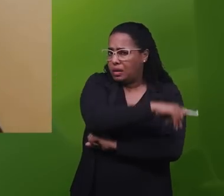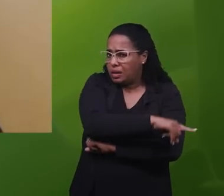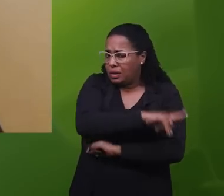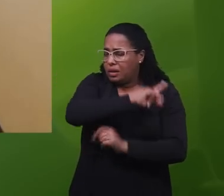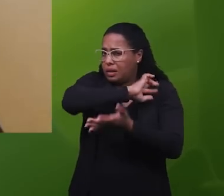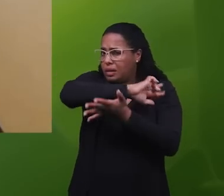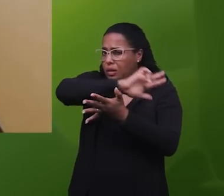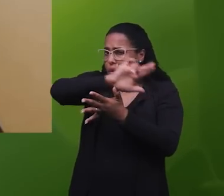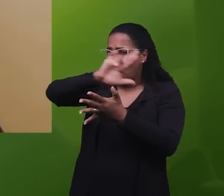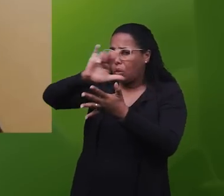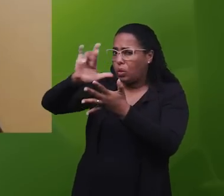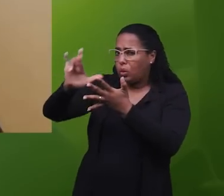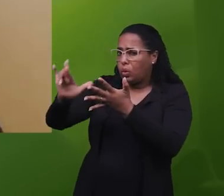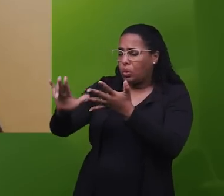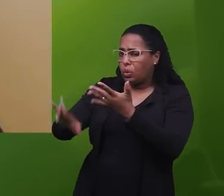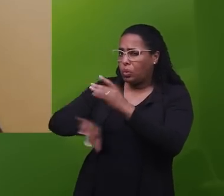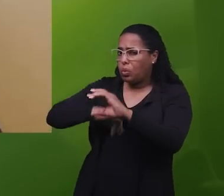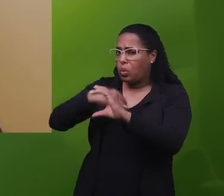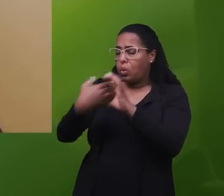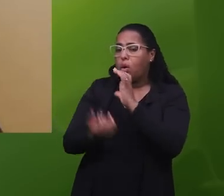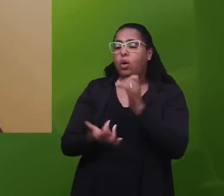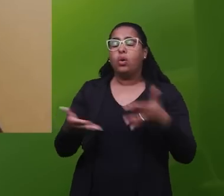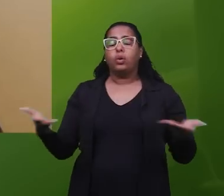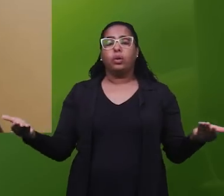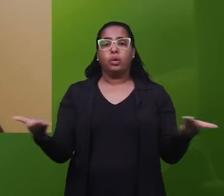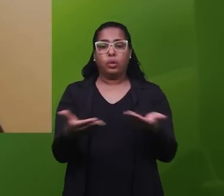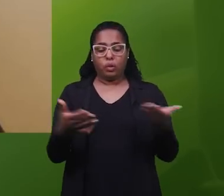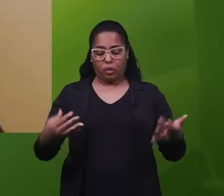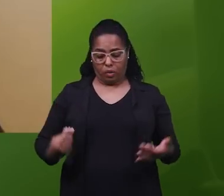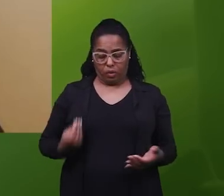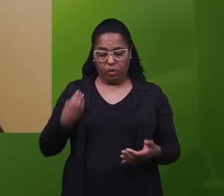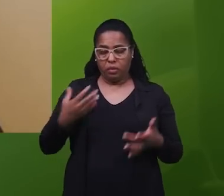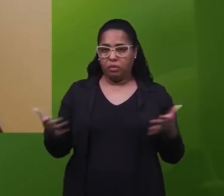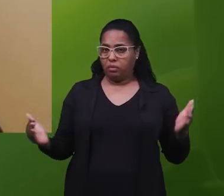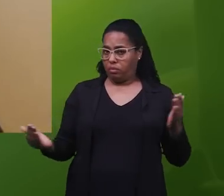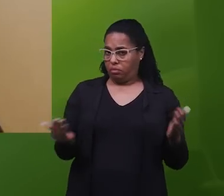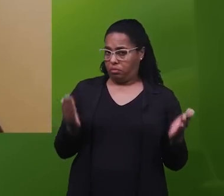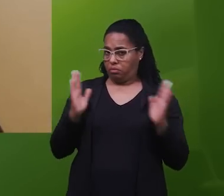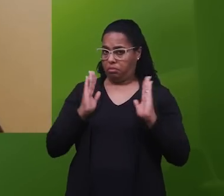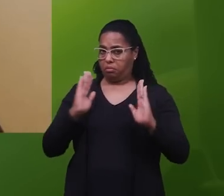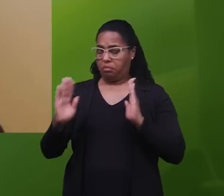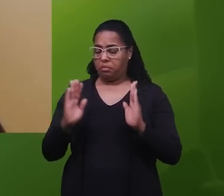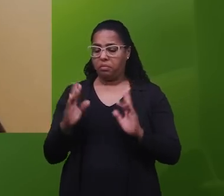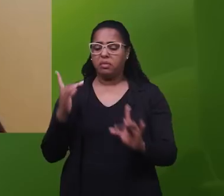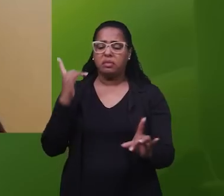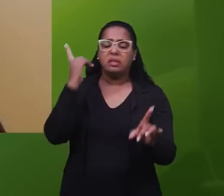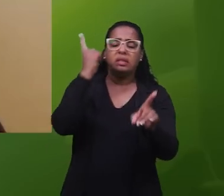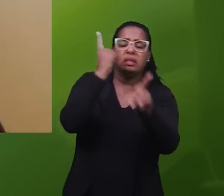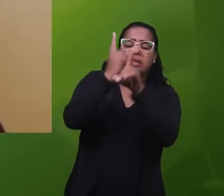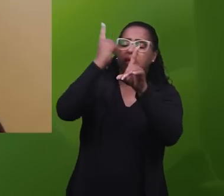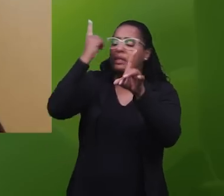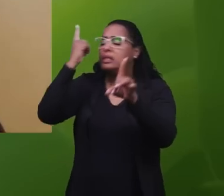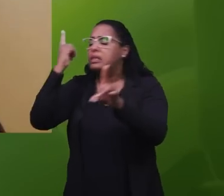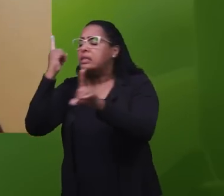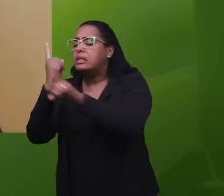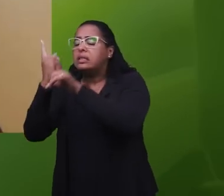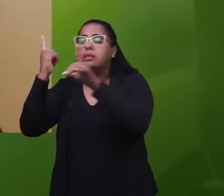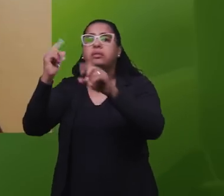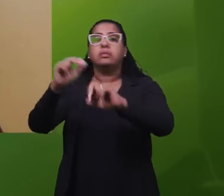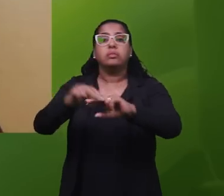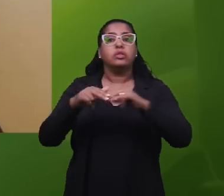nos mais diversos aspectos que nós vivemos hoje. Agora, não foi encontrado o